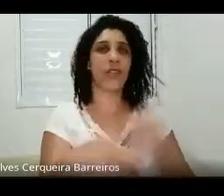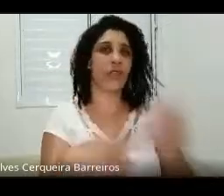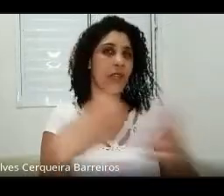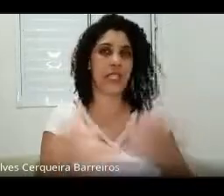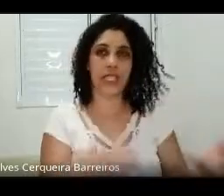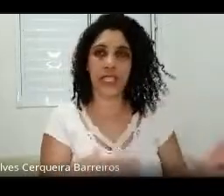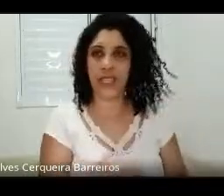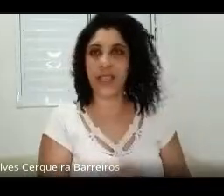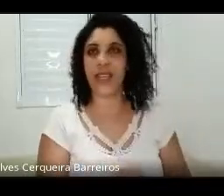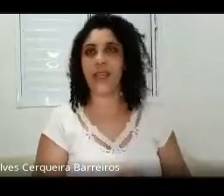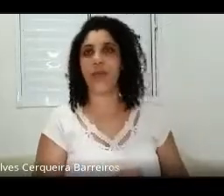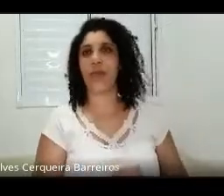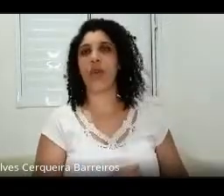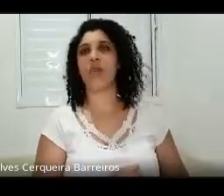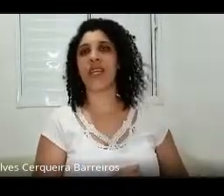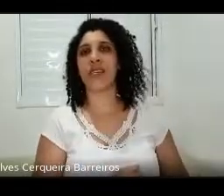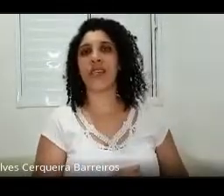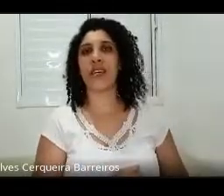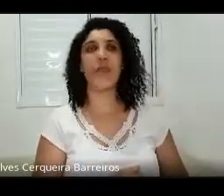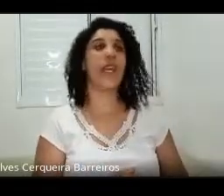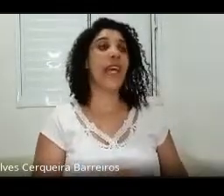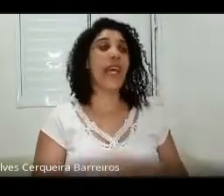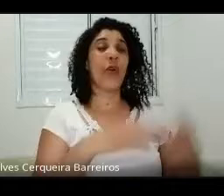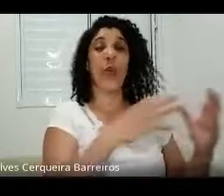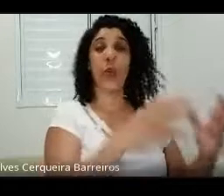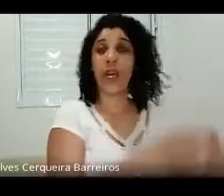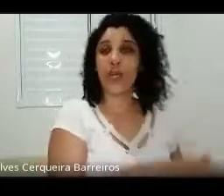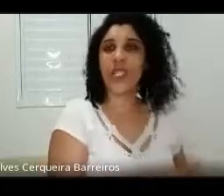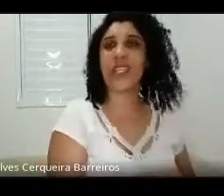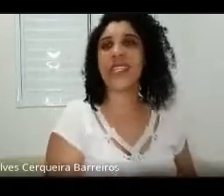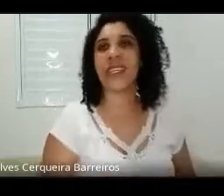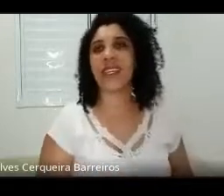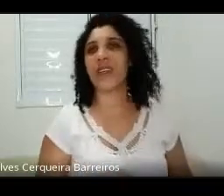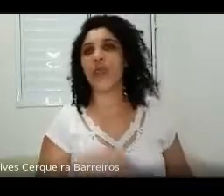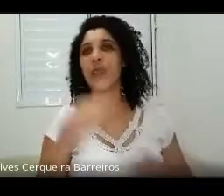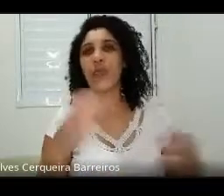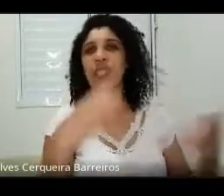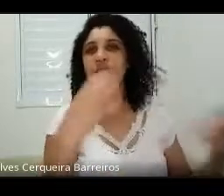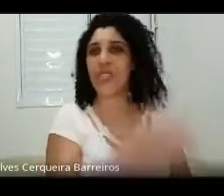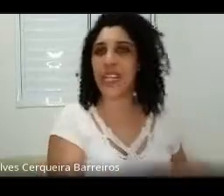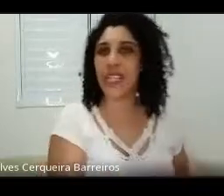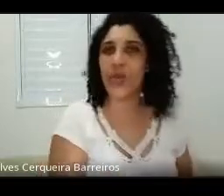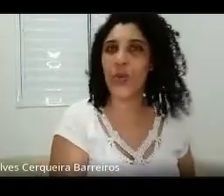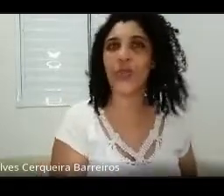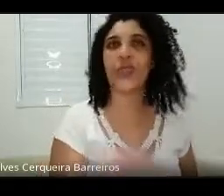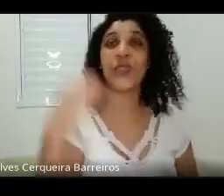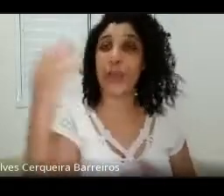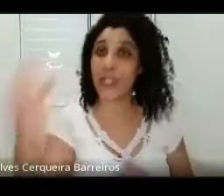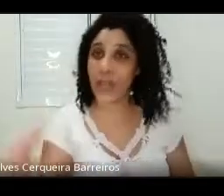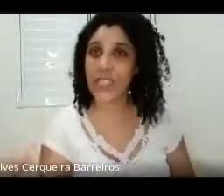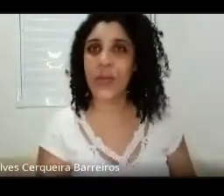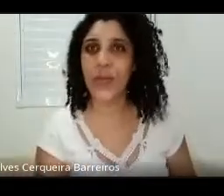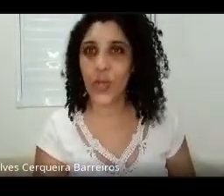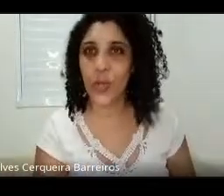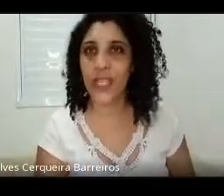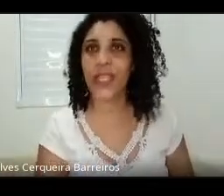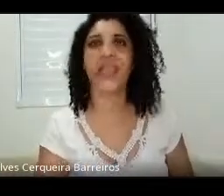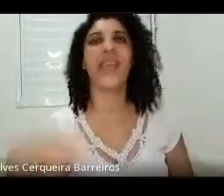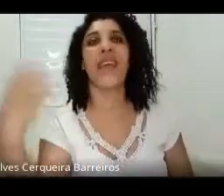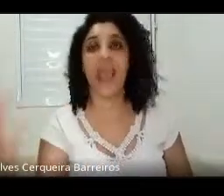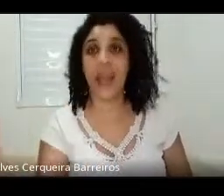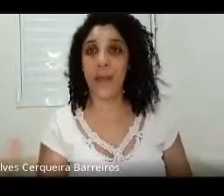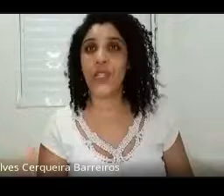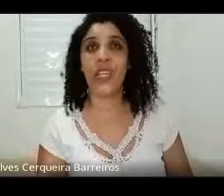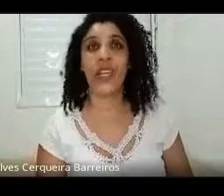o alfabeto vai conseguir ter uma boa comunicação. Quando utiliza, né? O surdo utiliza os sinais icônicos, fica mais fácil a pessoa